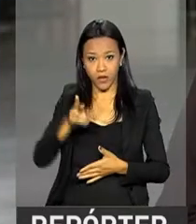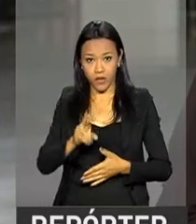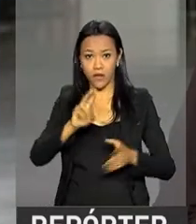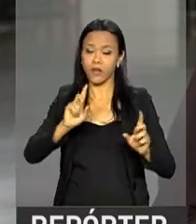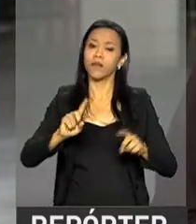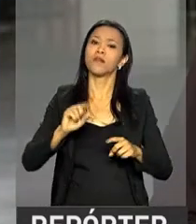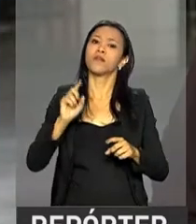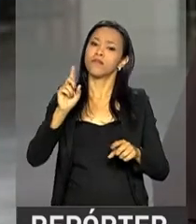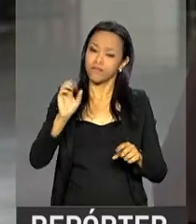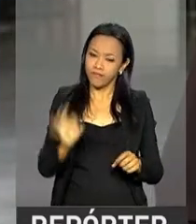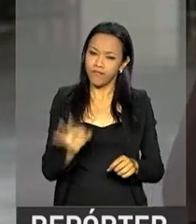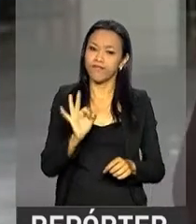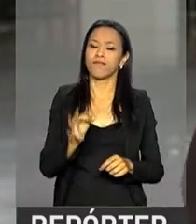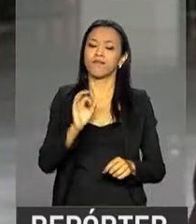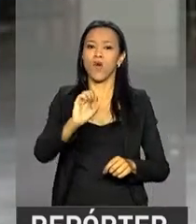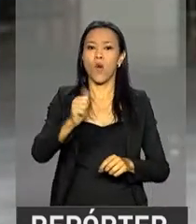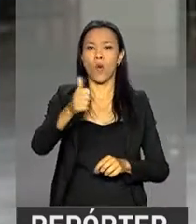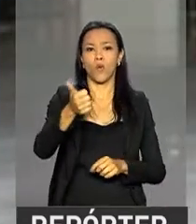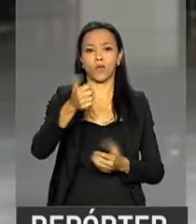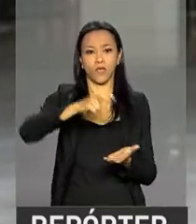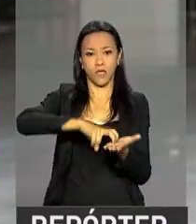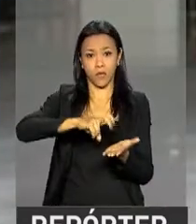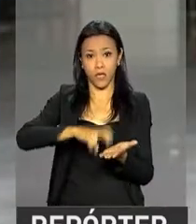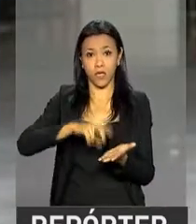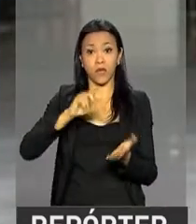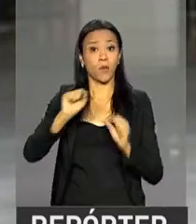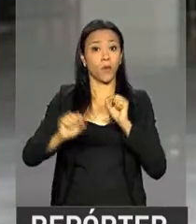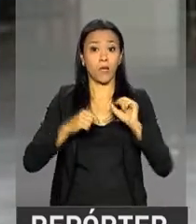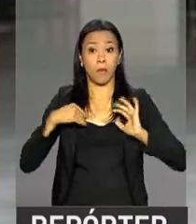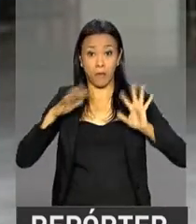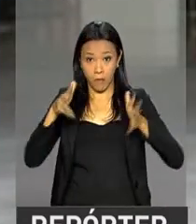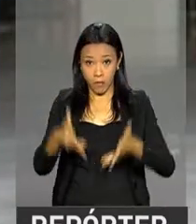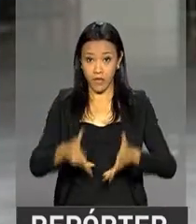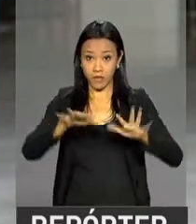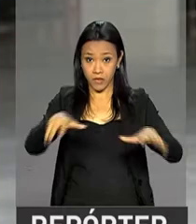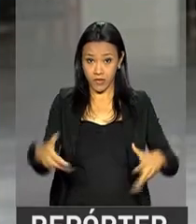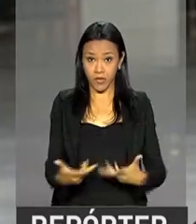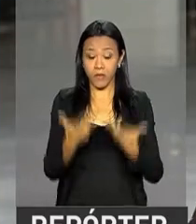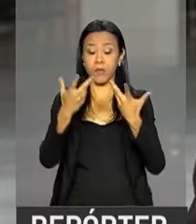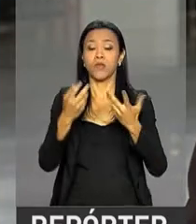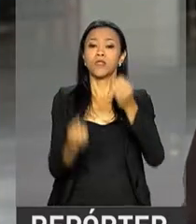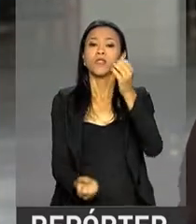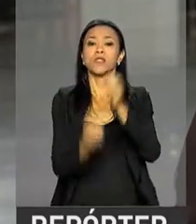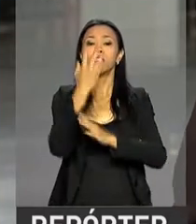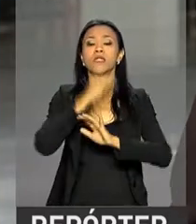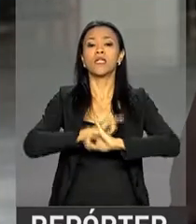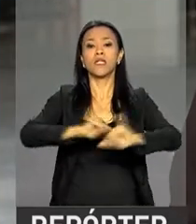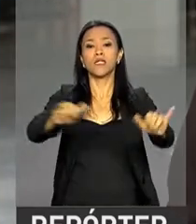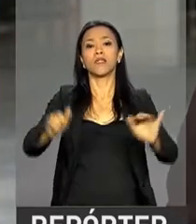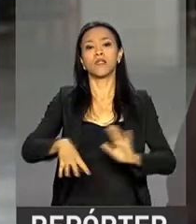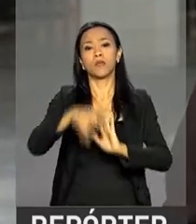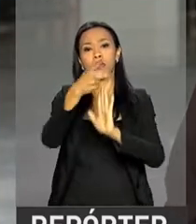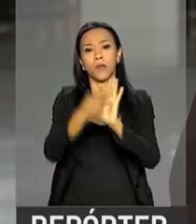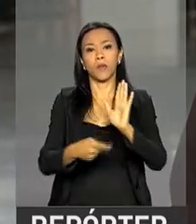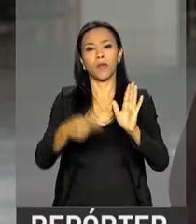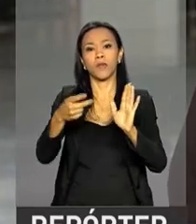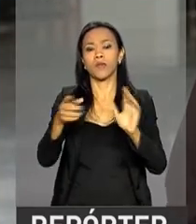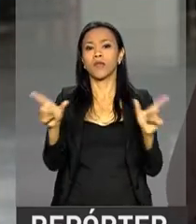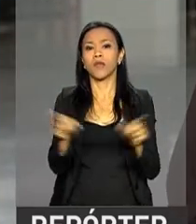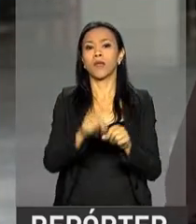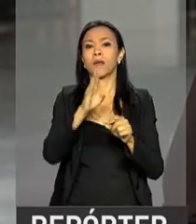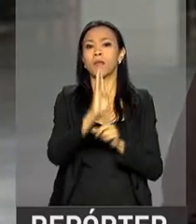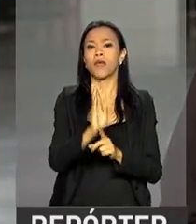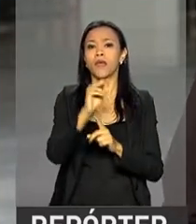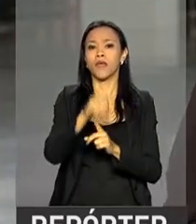depois sim às 11 horas o xexéu temer participa da cerimônia de lançamento do programa bnds giro